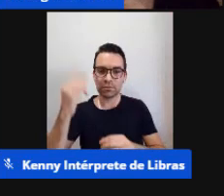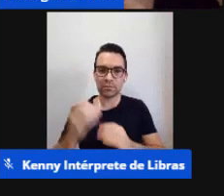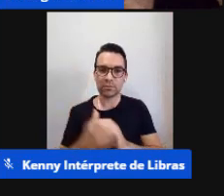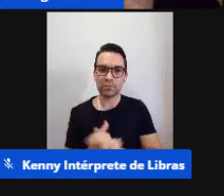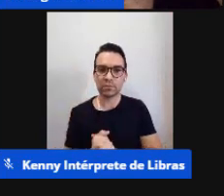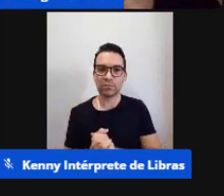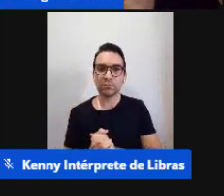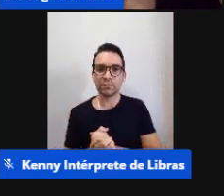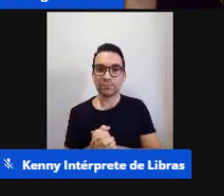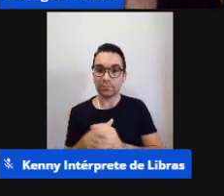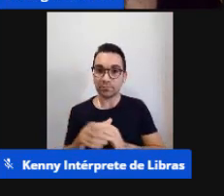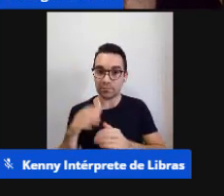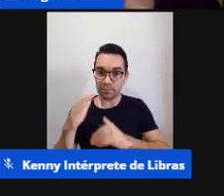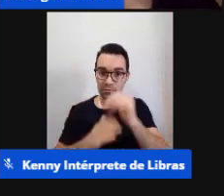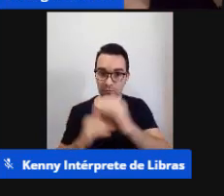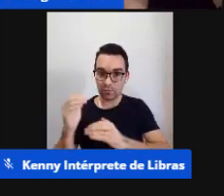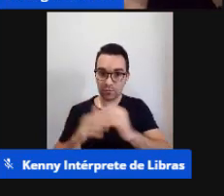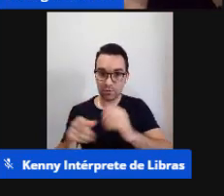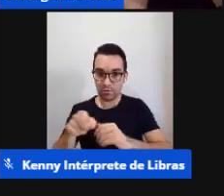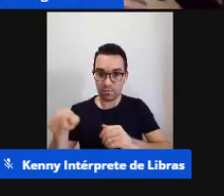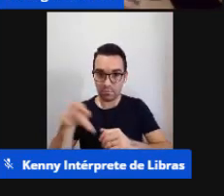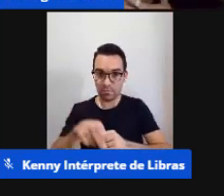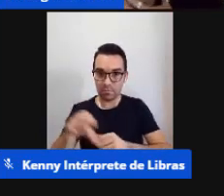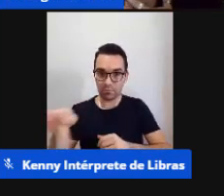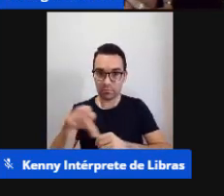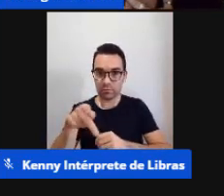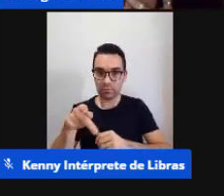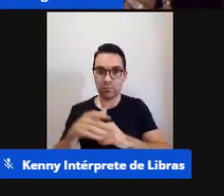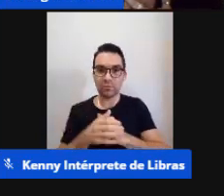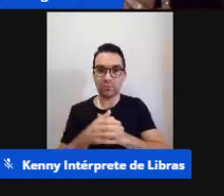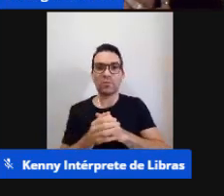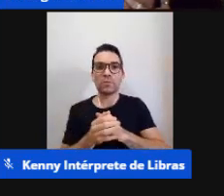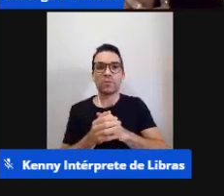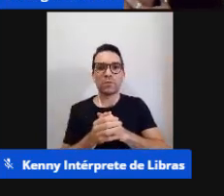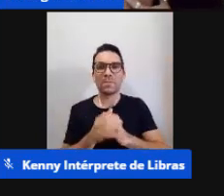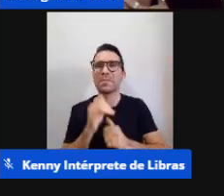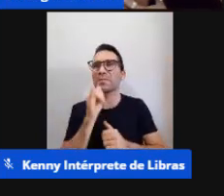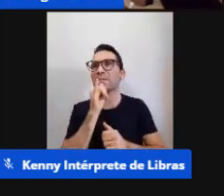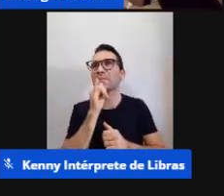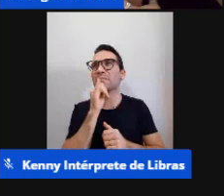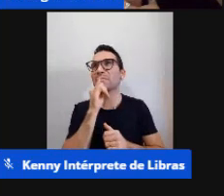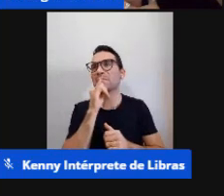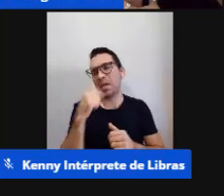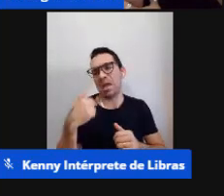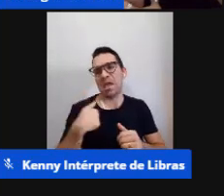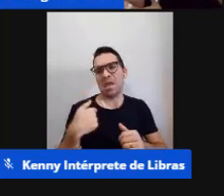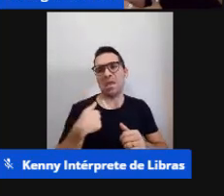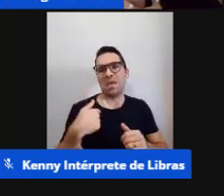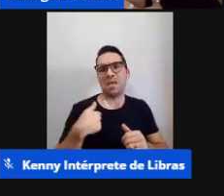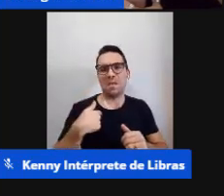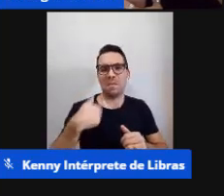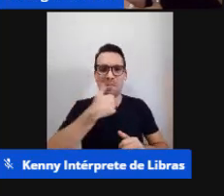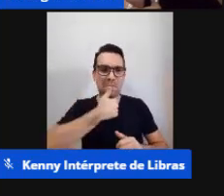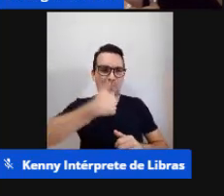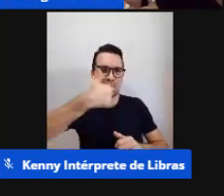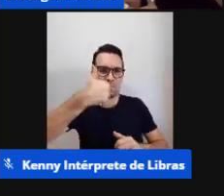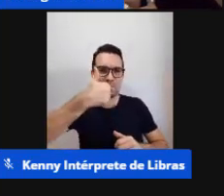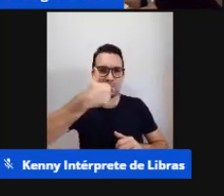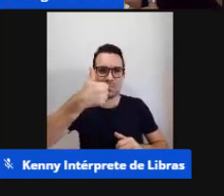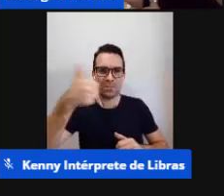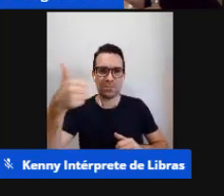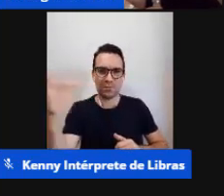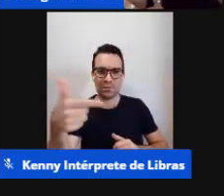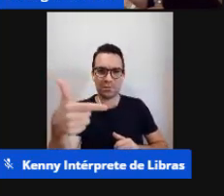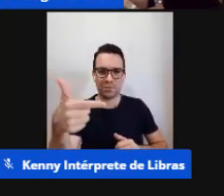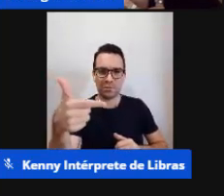profissionais, assim como vocês, às vezes você fala, mas meu trabalho é muito melhor do que o dele. realmente, seu trabalho às vezes é melhor, mas tem